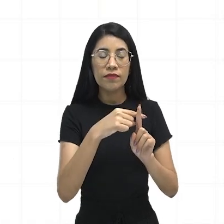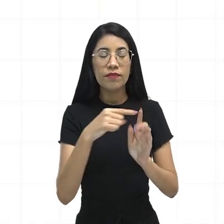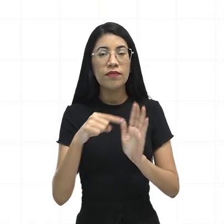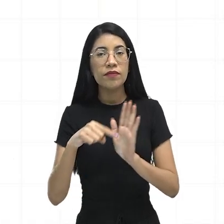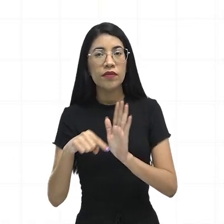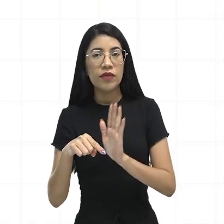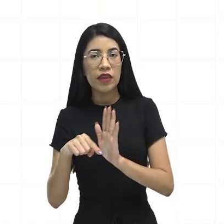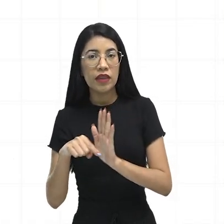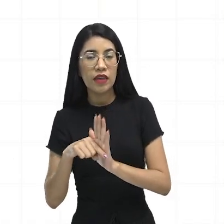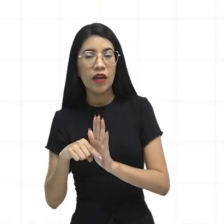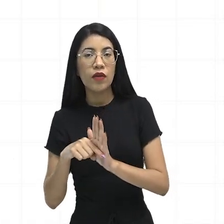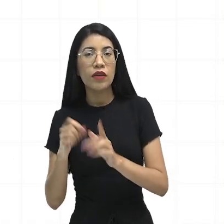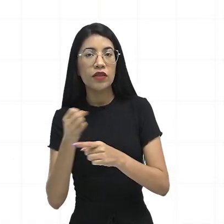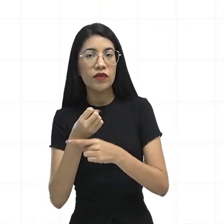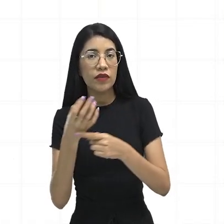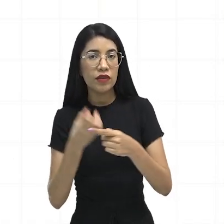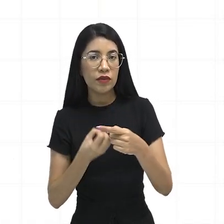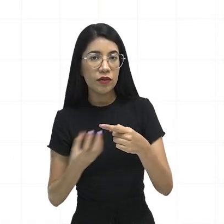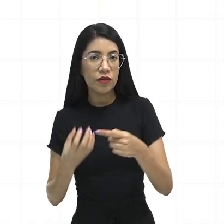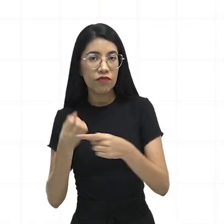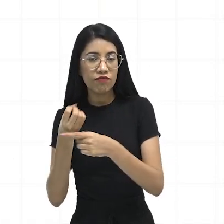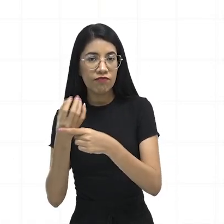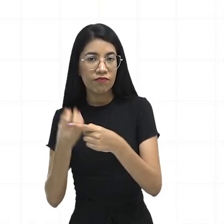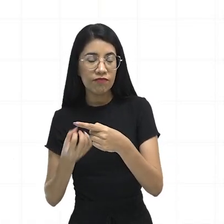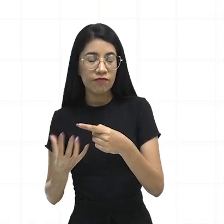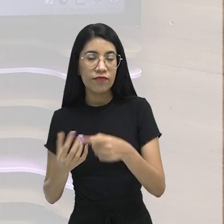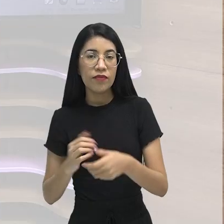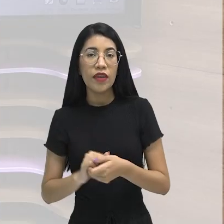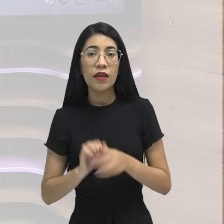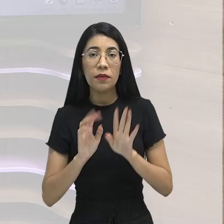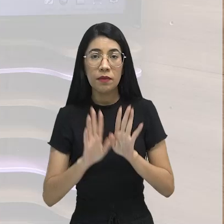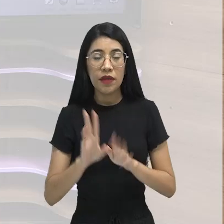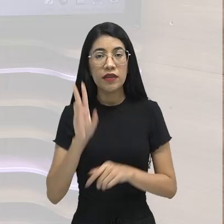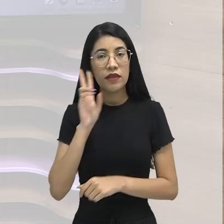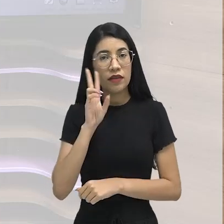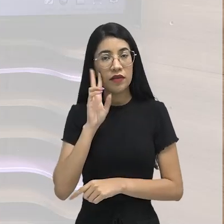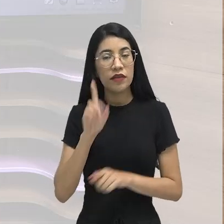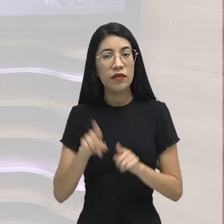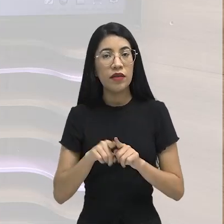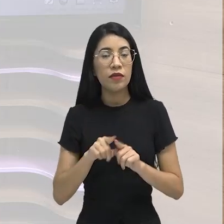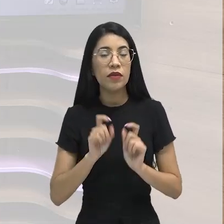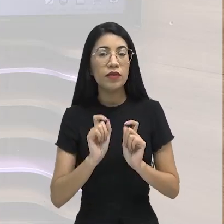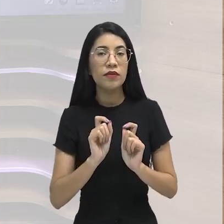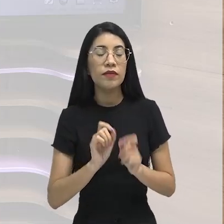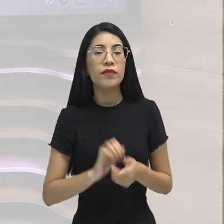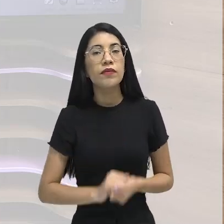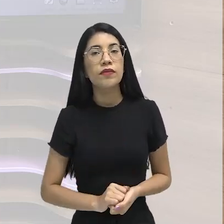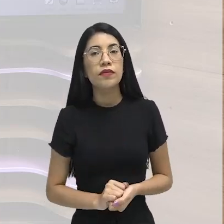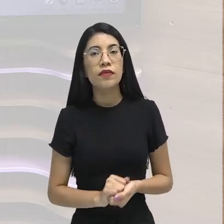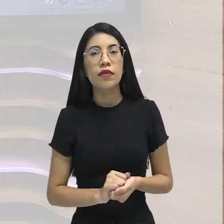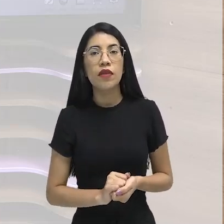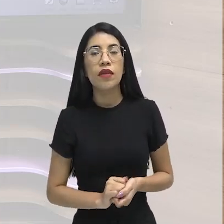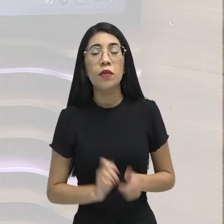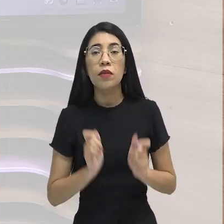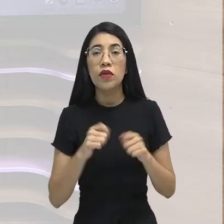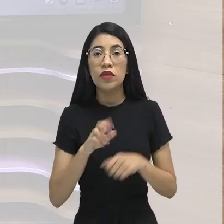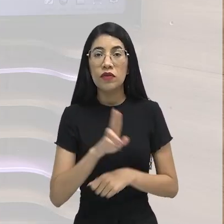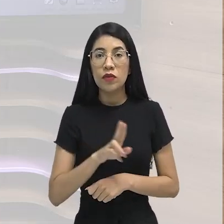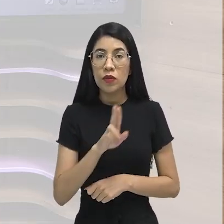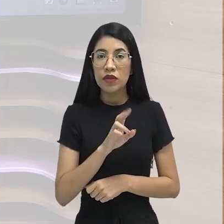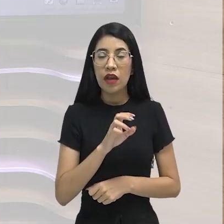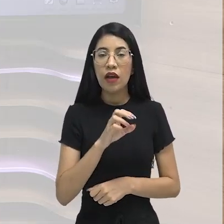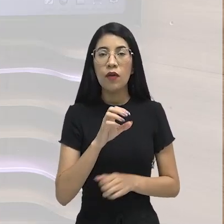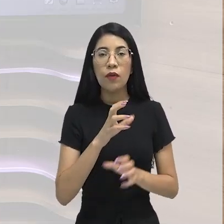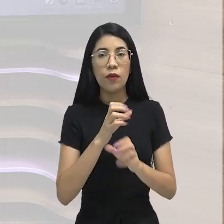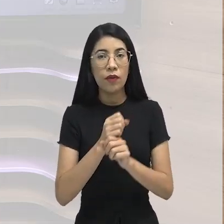e subtração entre frações. Vale lembrar aqui o seguinte, primeira coisa, para a gente utilizar